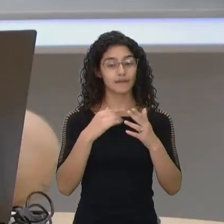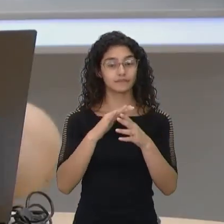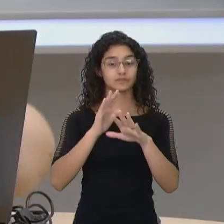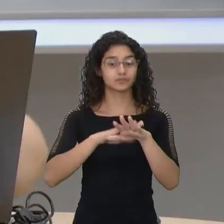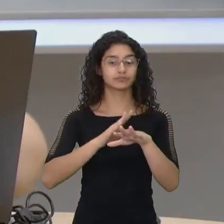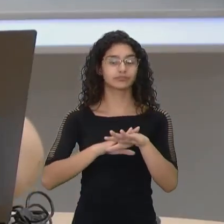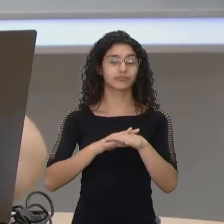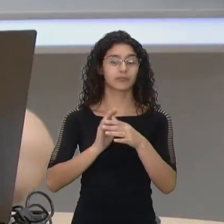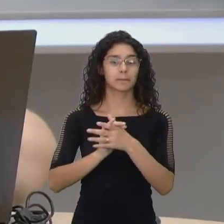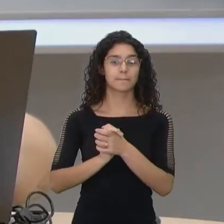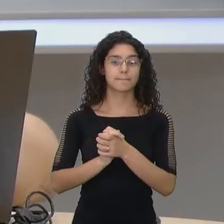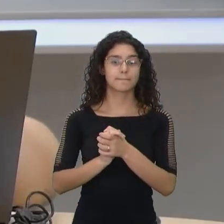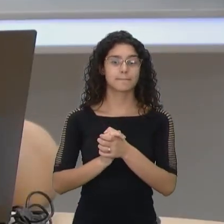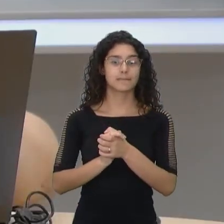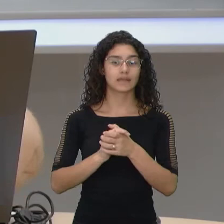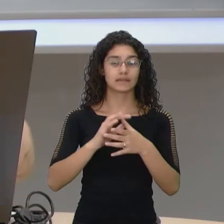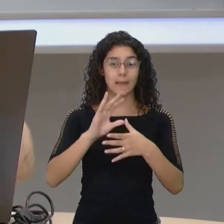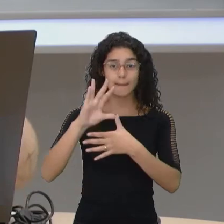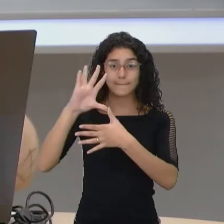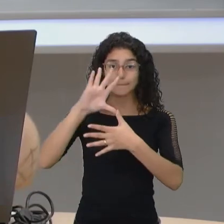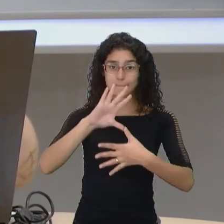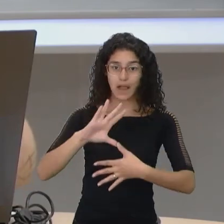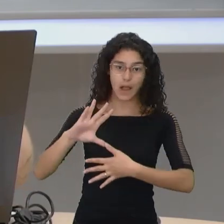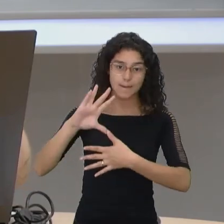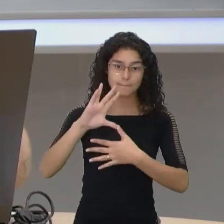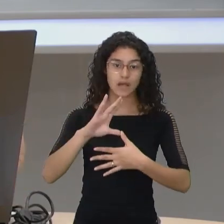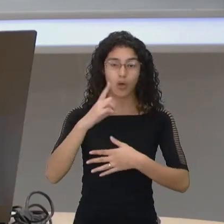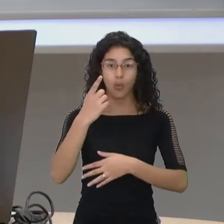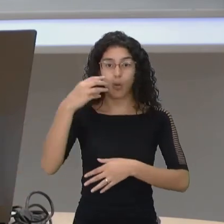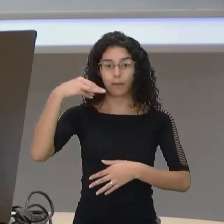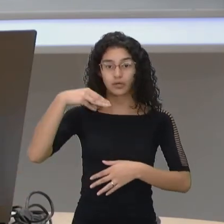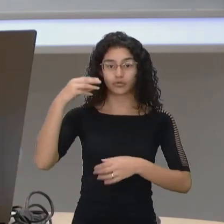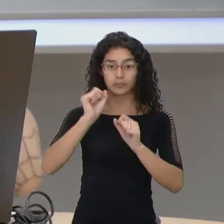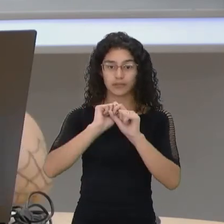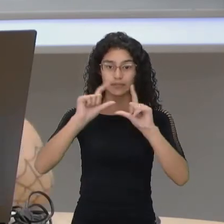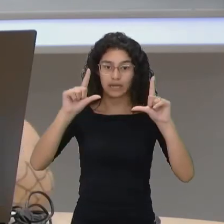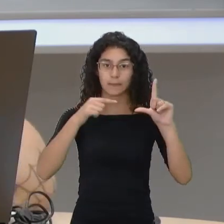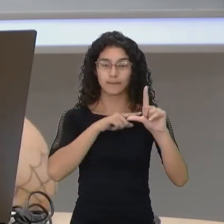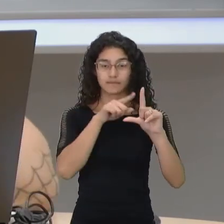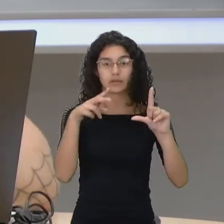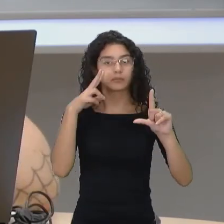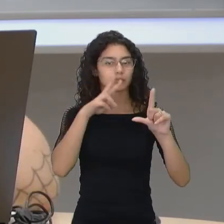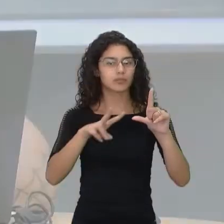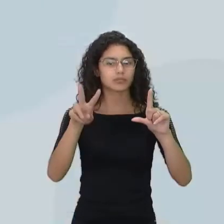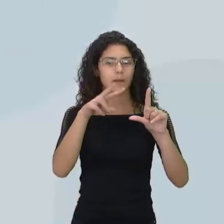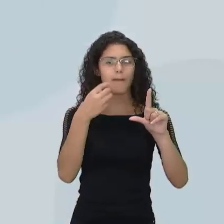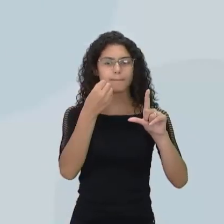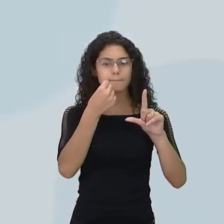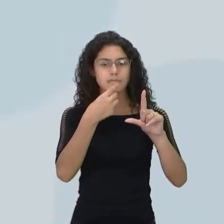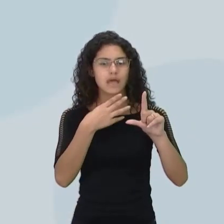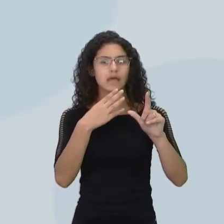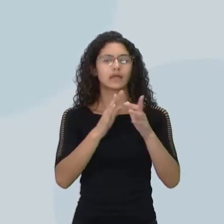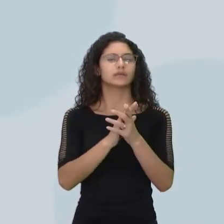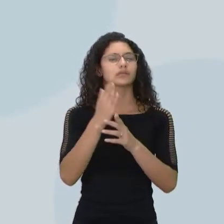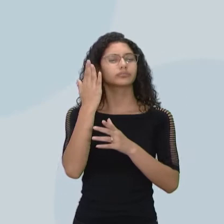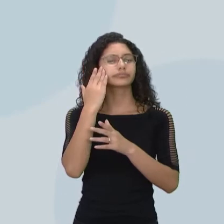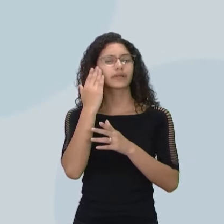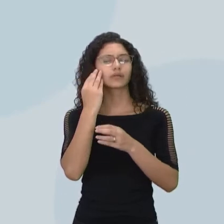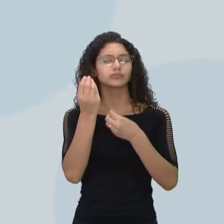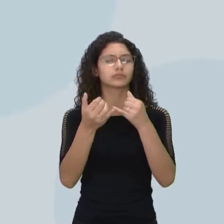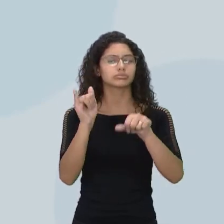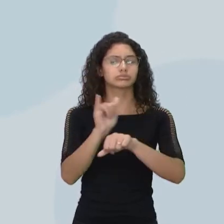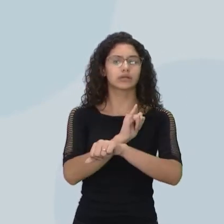deixar esse mapa 1 minutinho aí na tela para vocês observarem bem, tentarem traçar estratégias